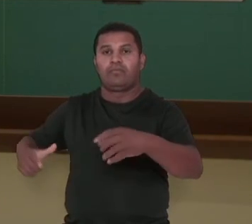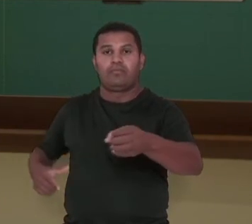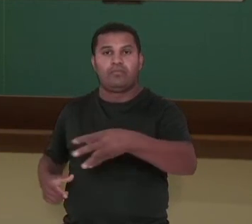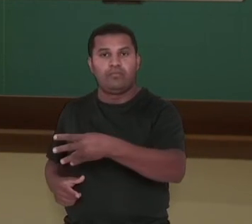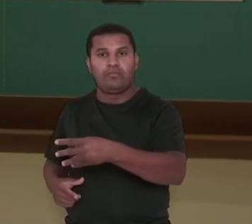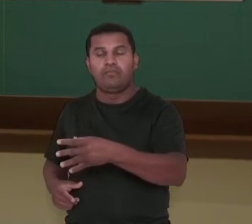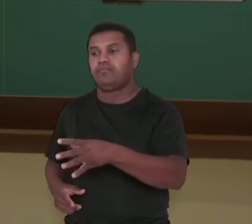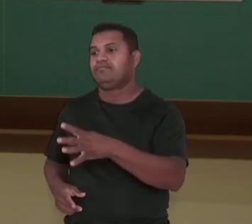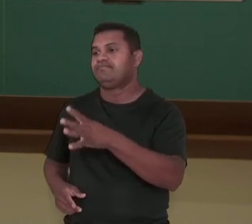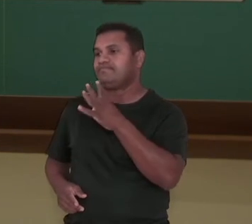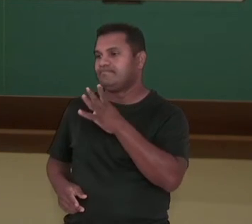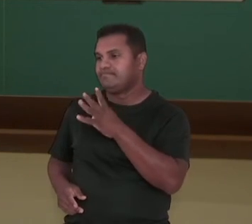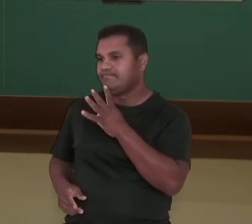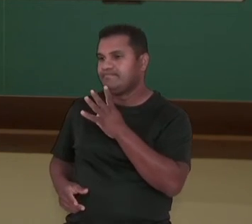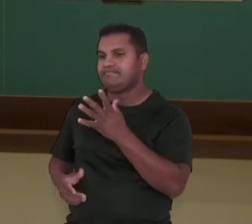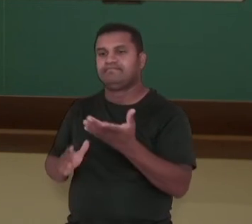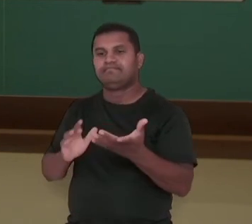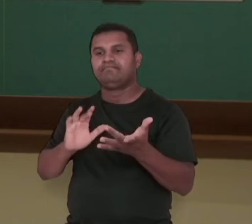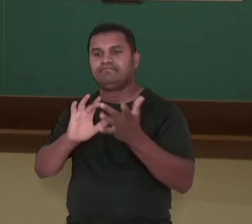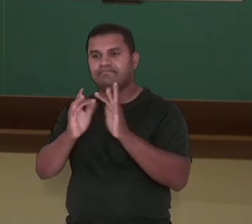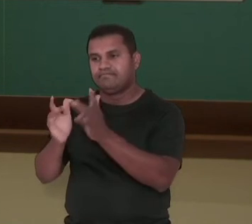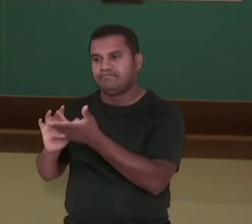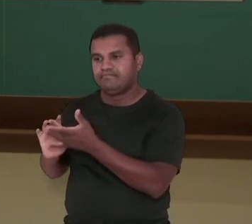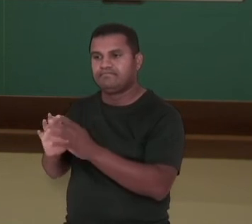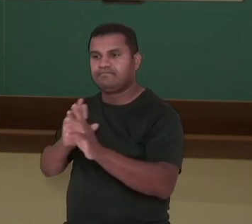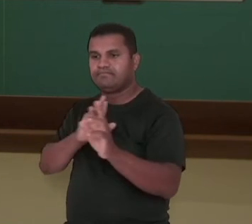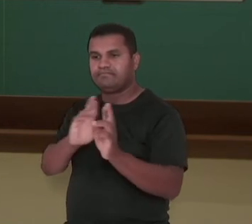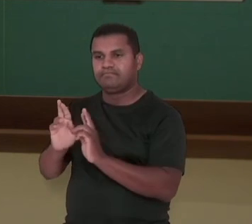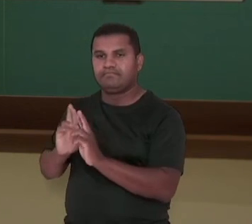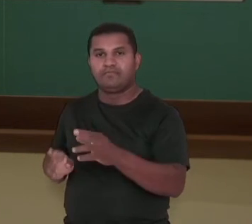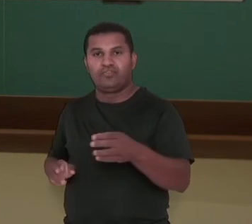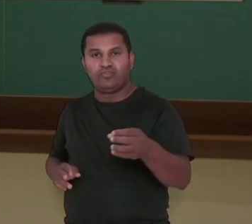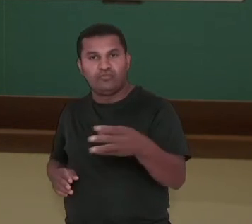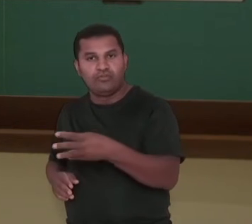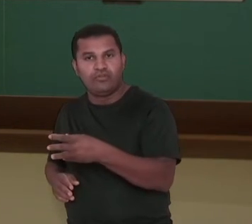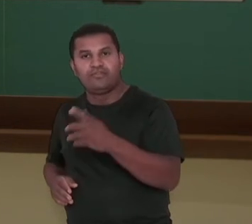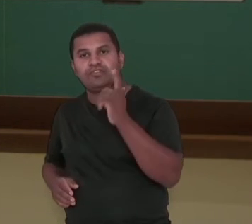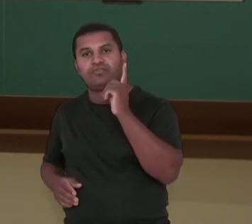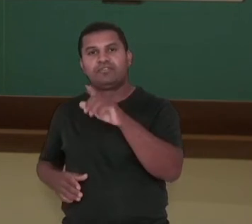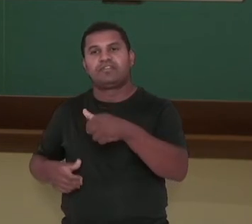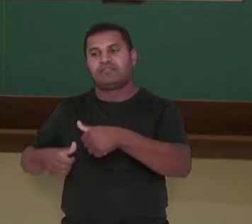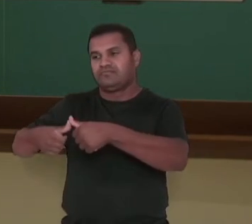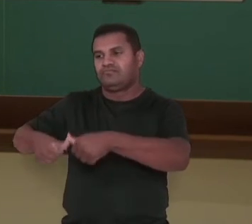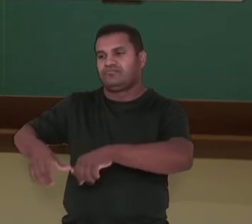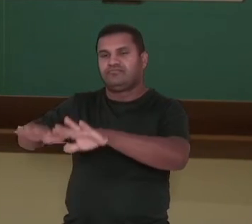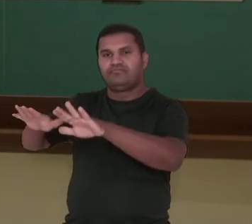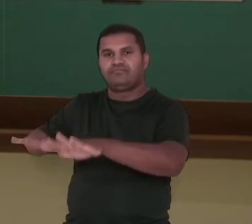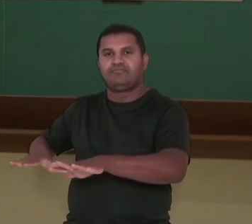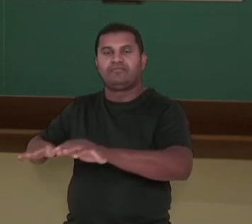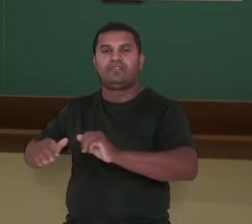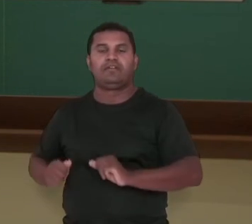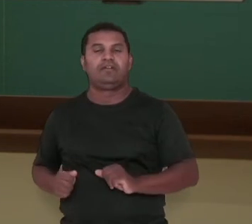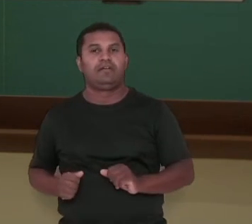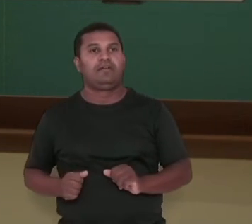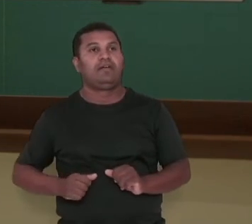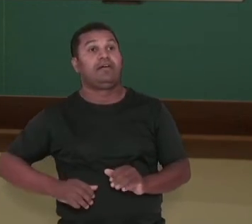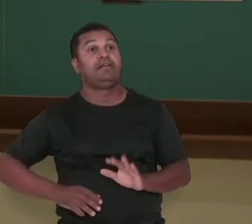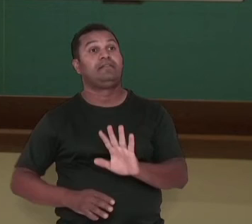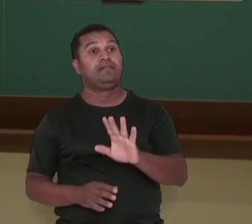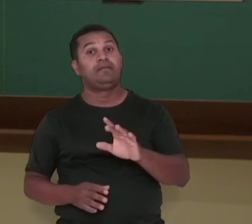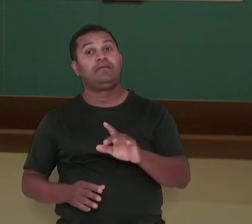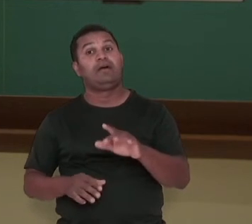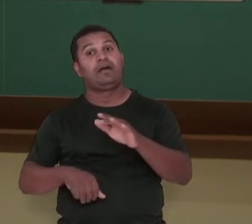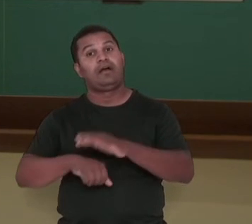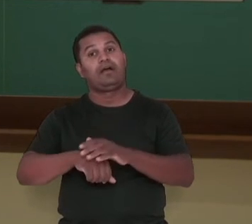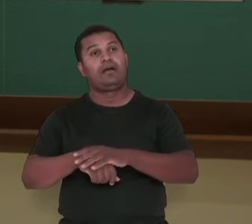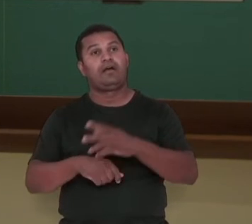uma ocasião em que aconteceu uma grande mudança na sua vida, no seu cotidiano. Descreva como reagiu a essa mudança e aponte